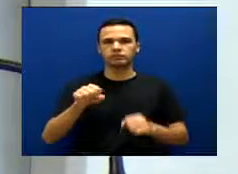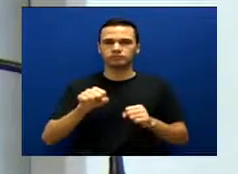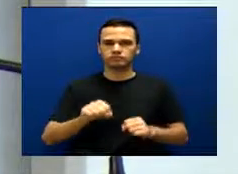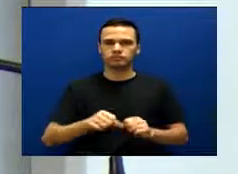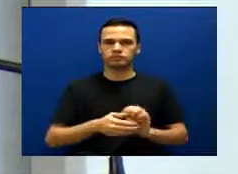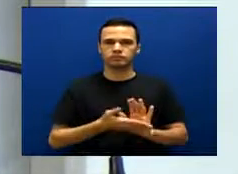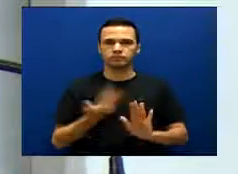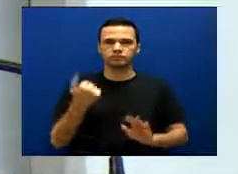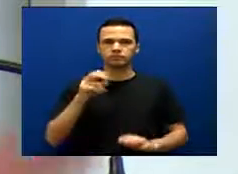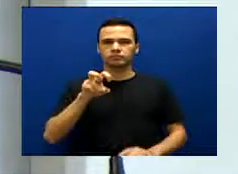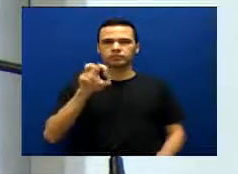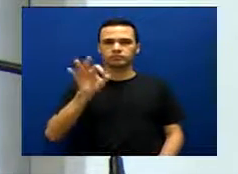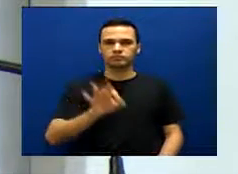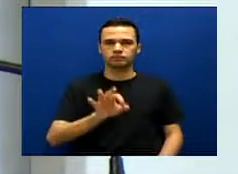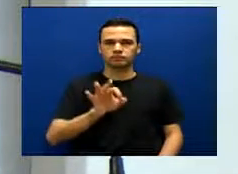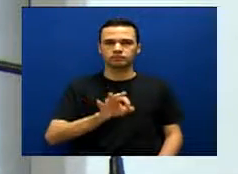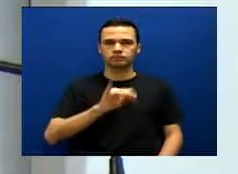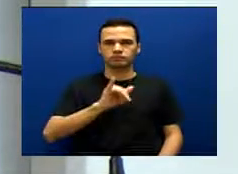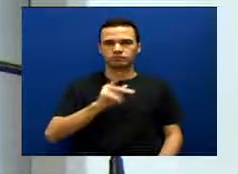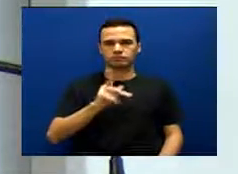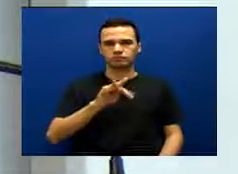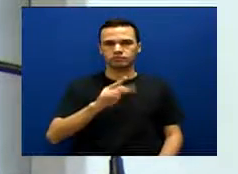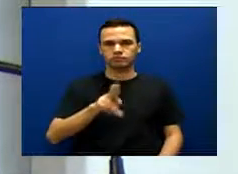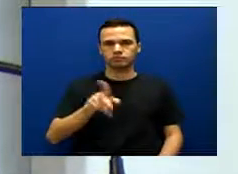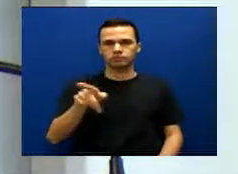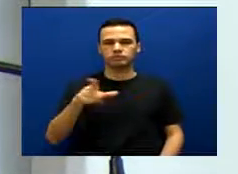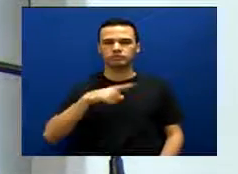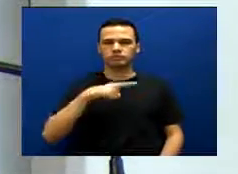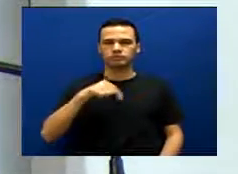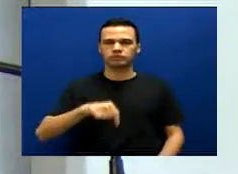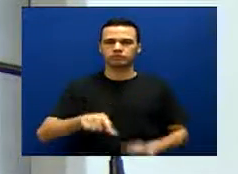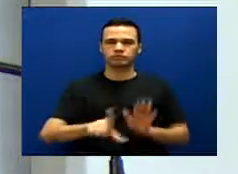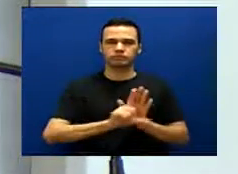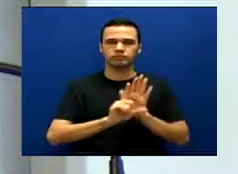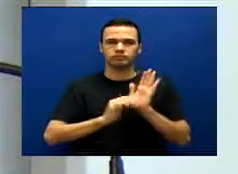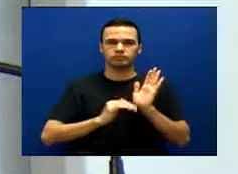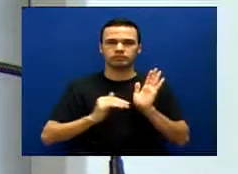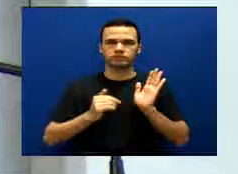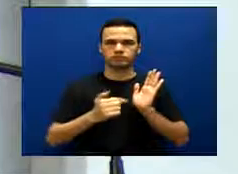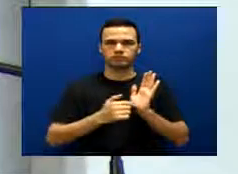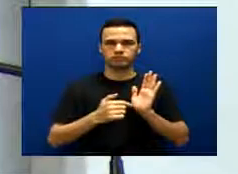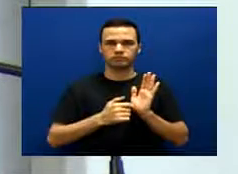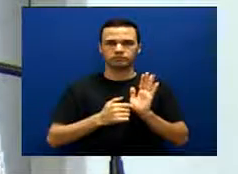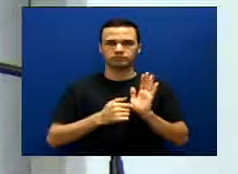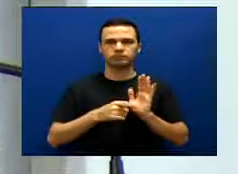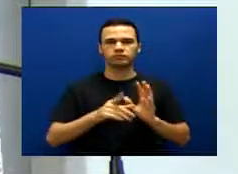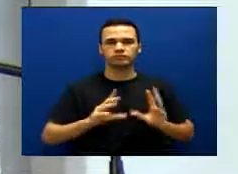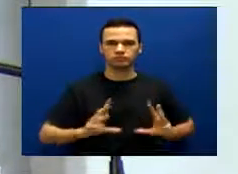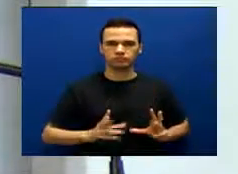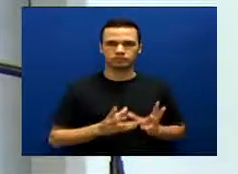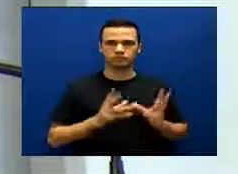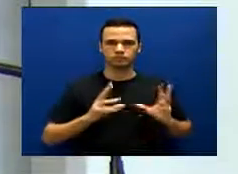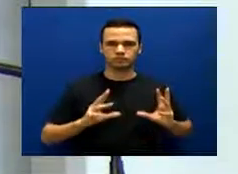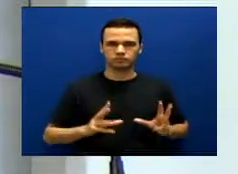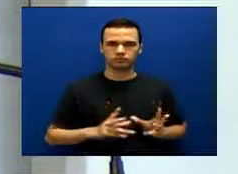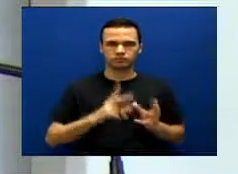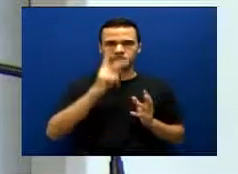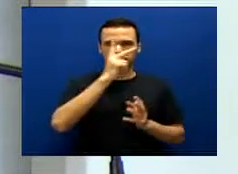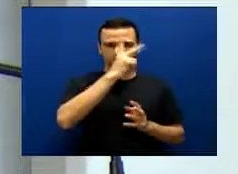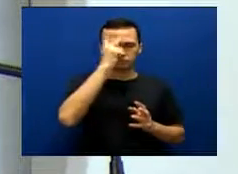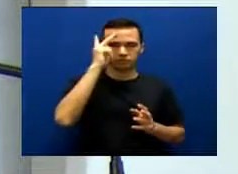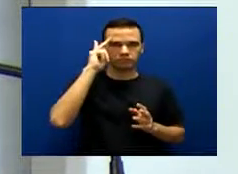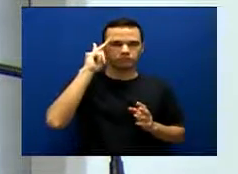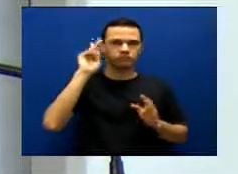desconto de 5% no IPTU. O que eu trago nessa lei, né, além de incentivar mais ainda,